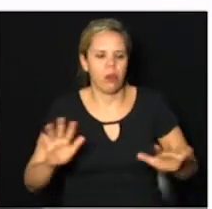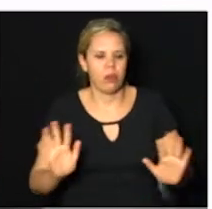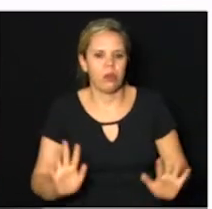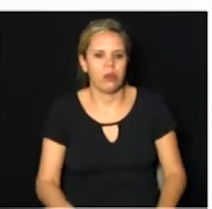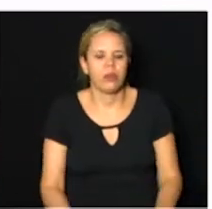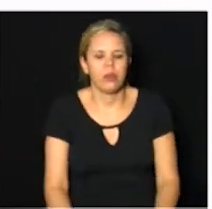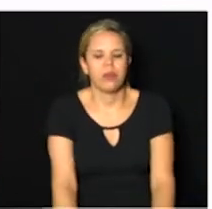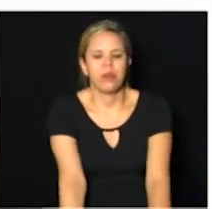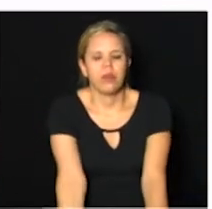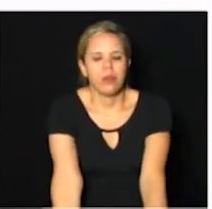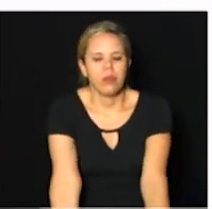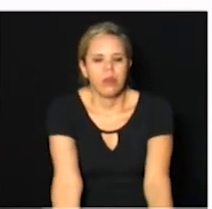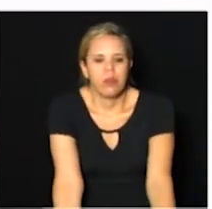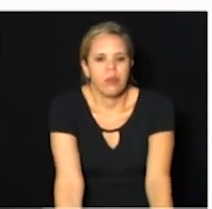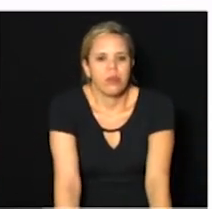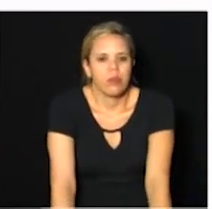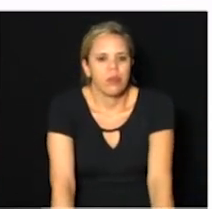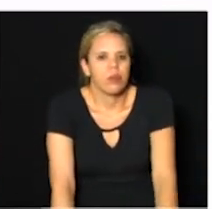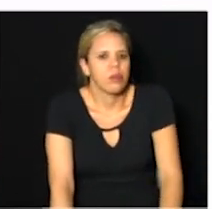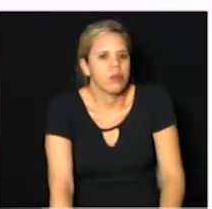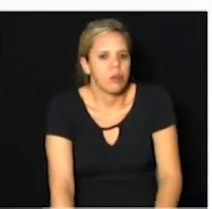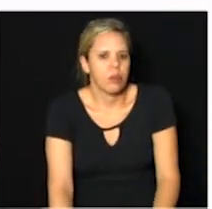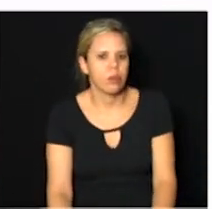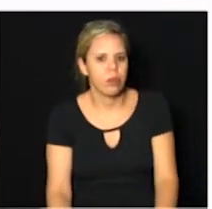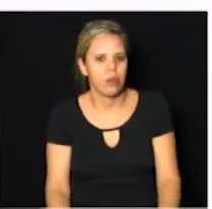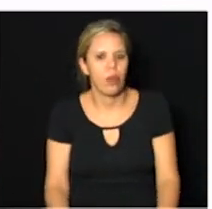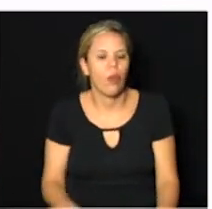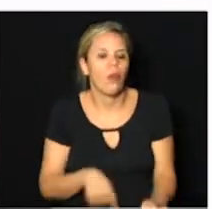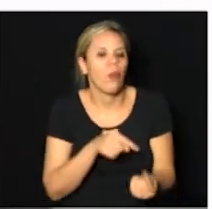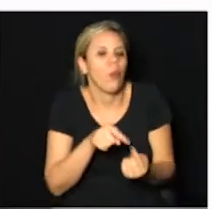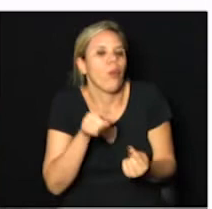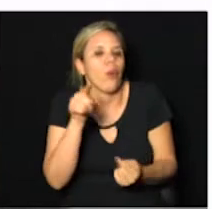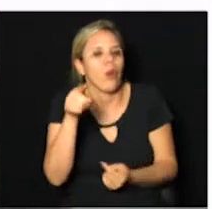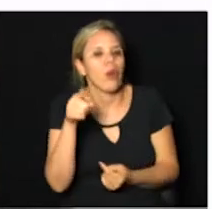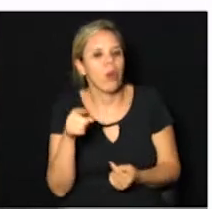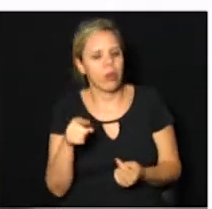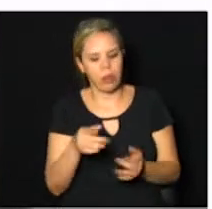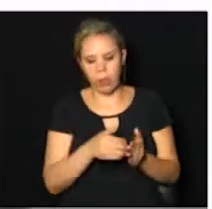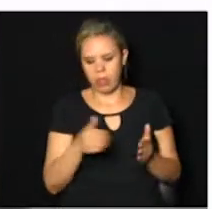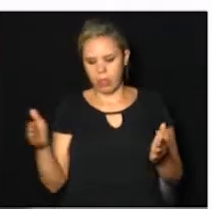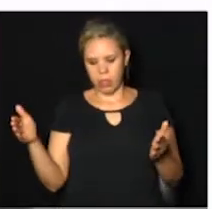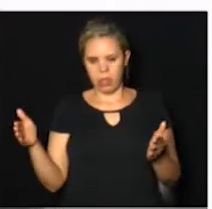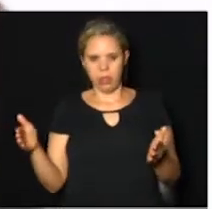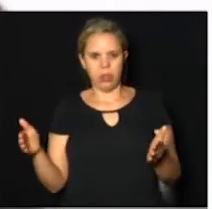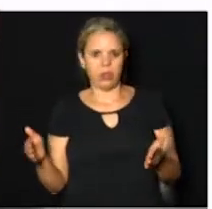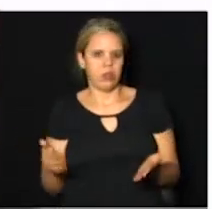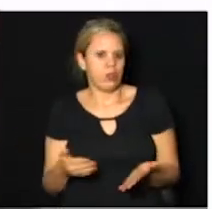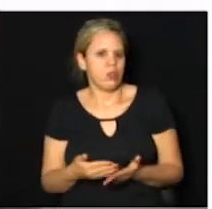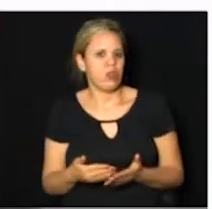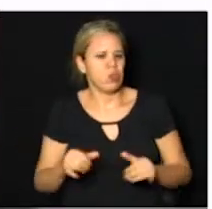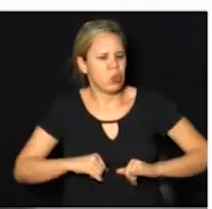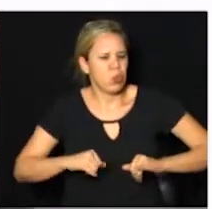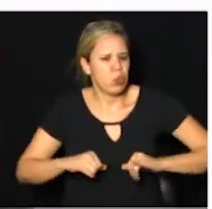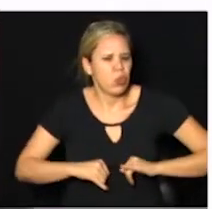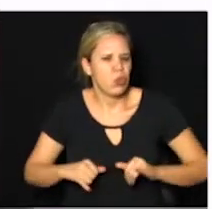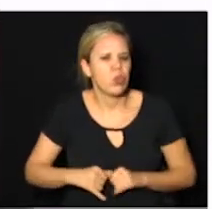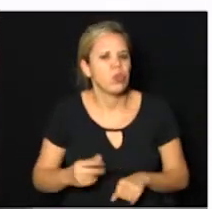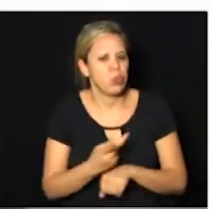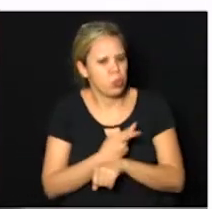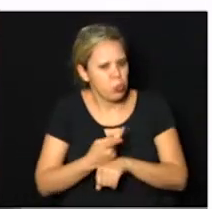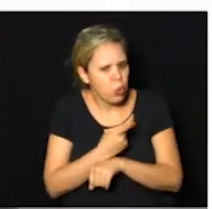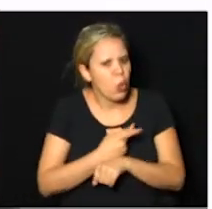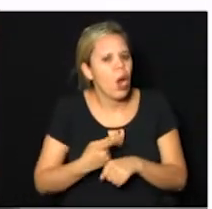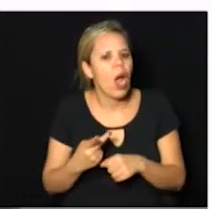É, sim, é, o ideal é, olha, que você está passando por isso e se isso te traz sofrimento, procurar ajuda, né, do